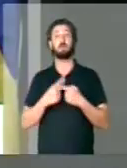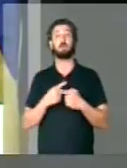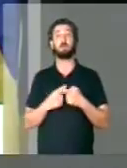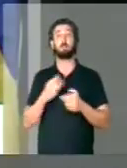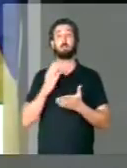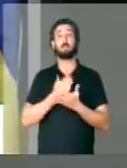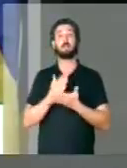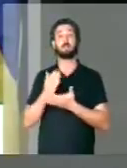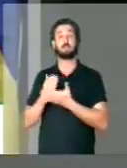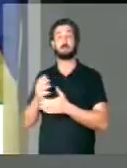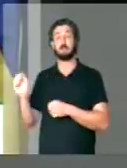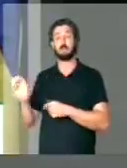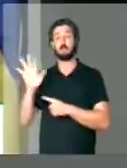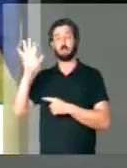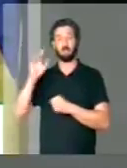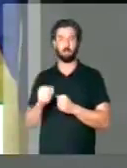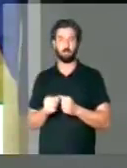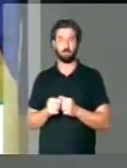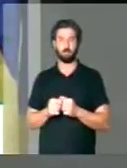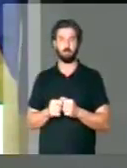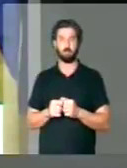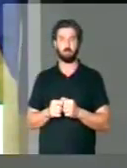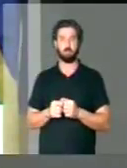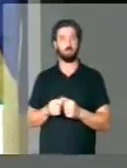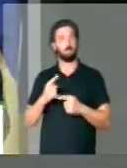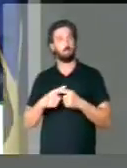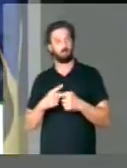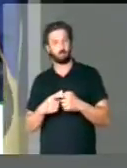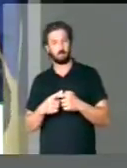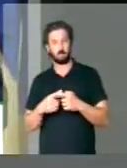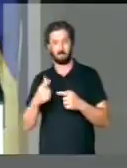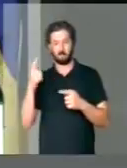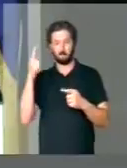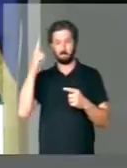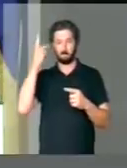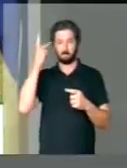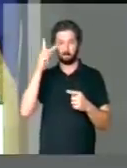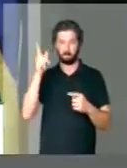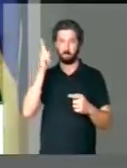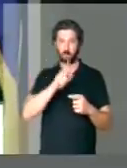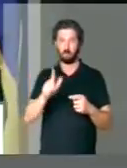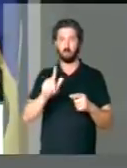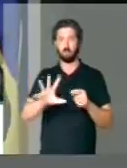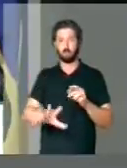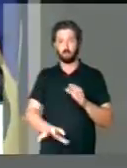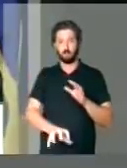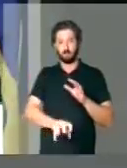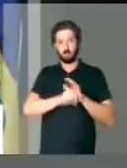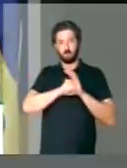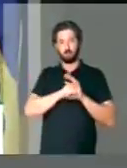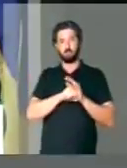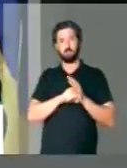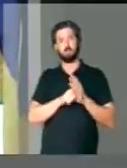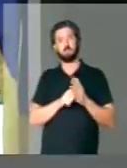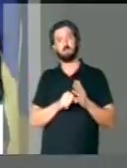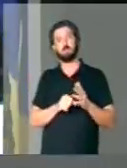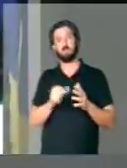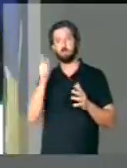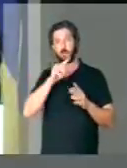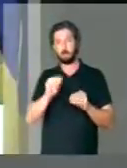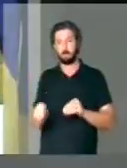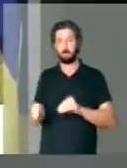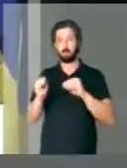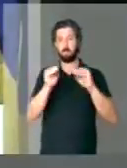a prestação era muito cara, porque para poder se absorver, poder